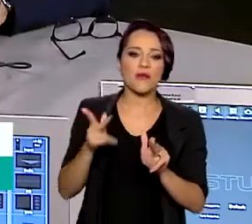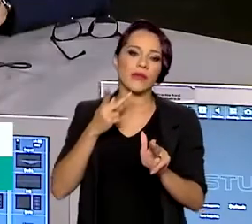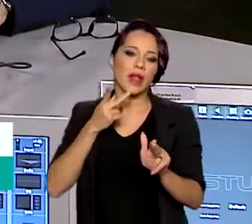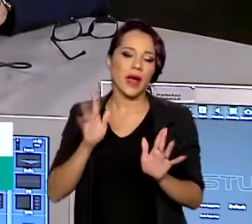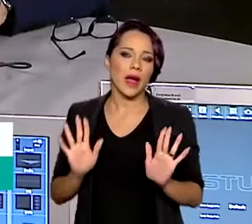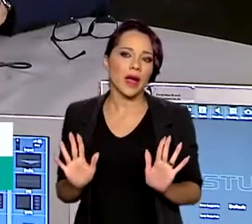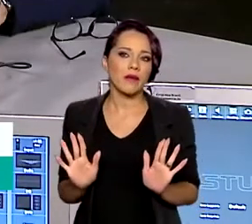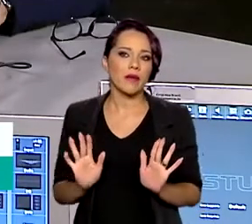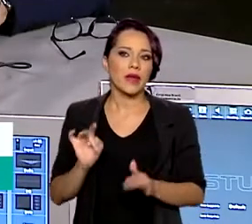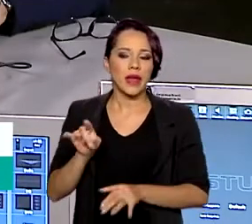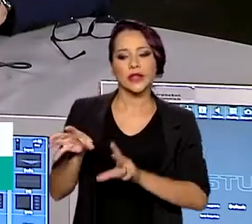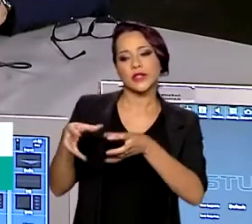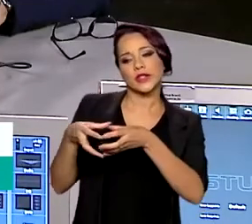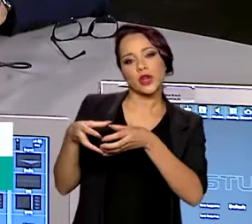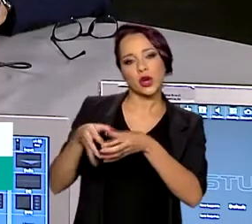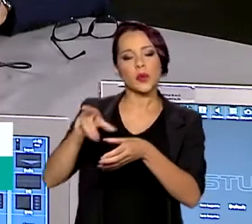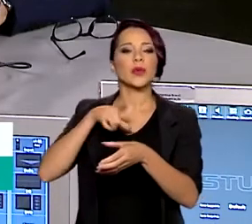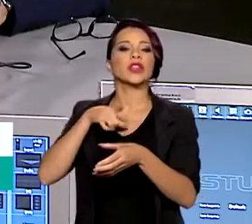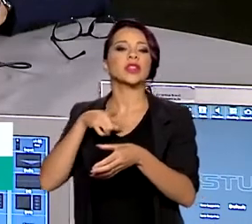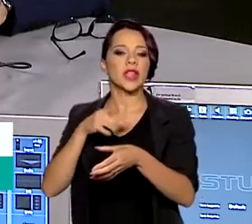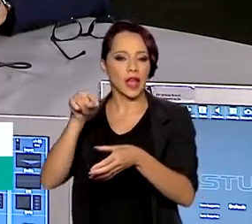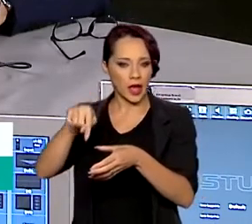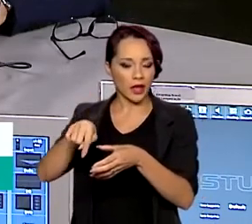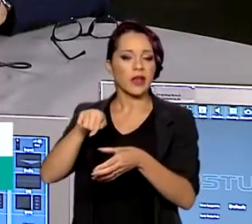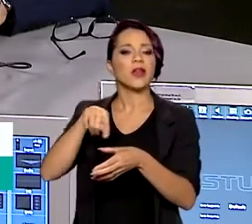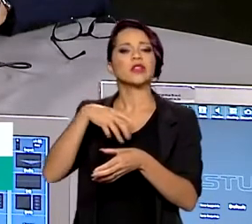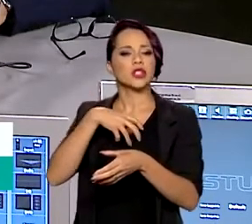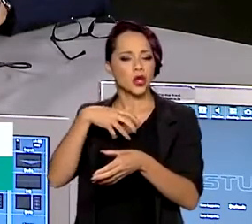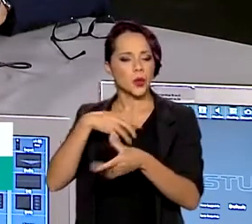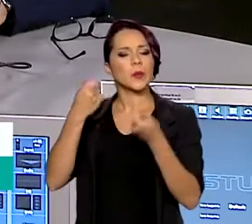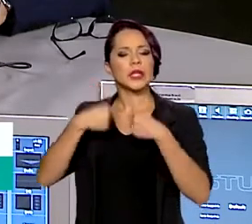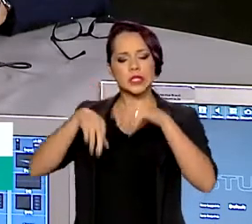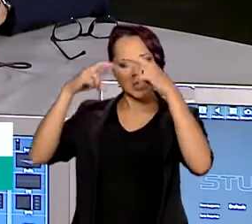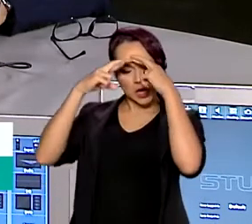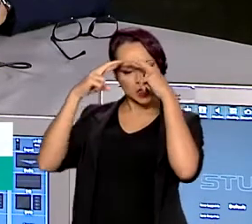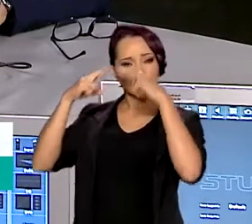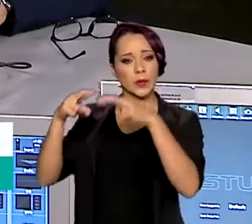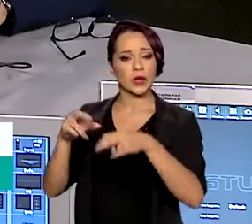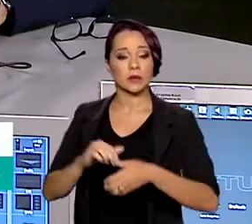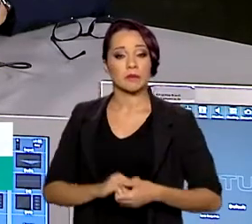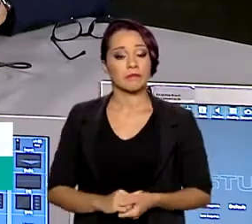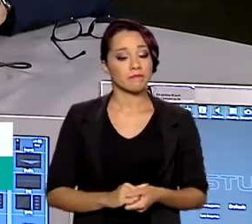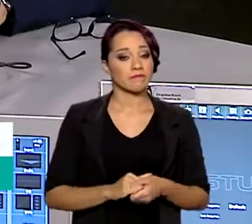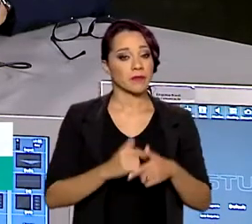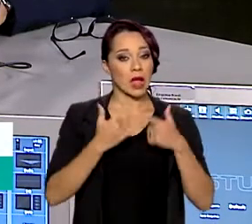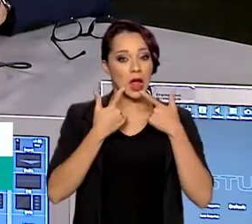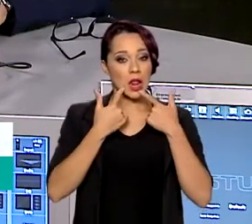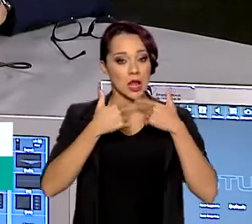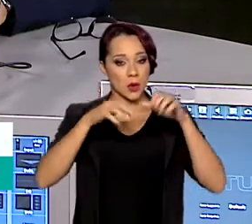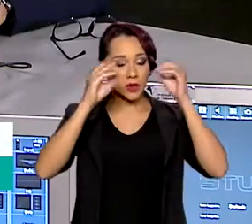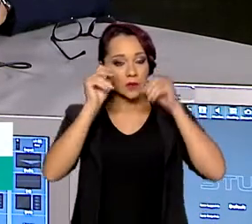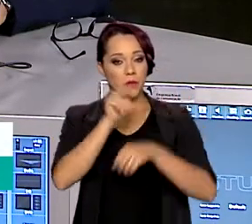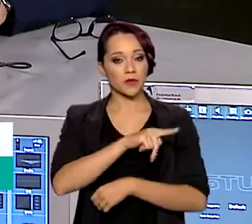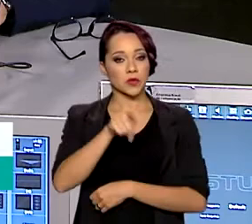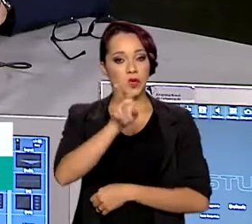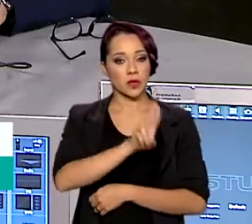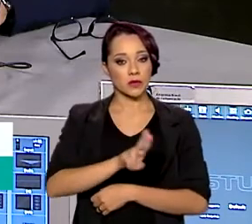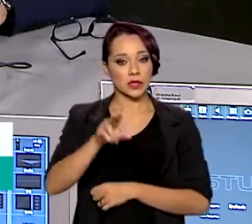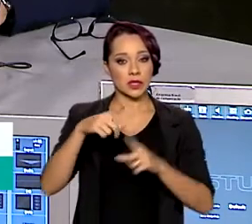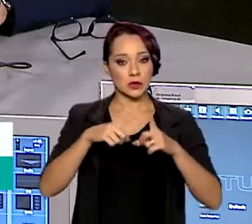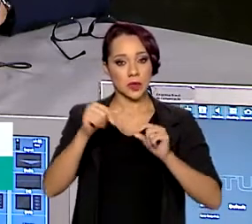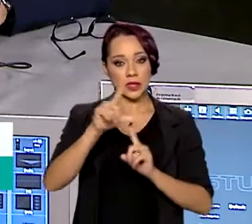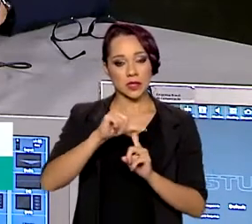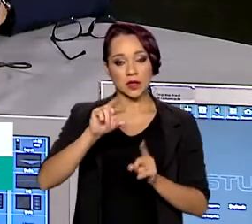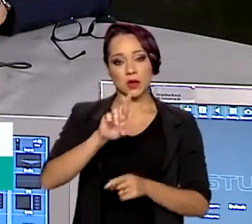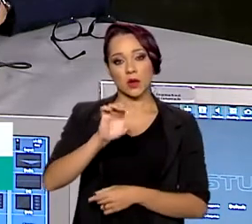dizer esse grupo existe, esse grupo merece respeito. A linguista e professora da Universidade de